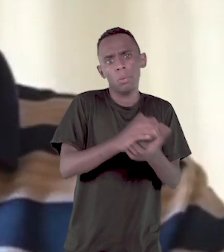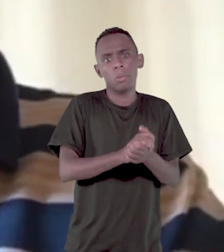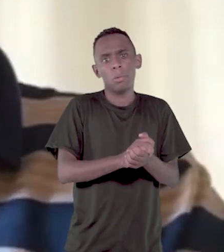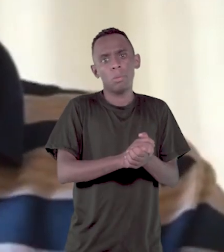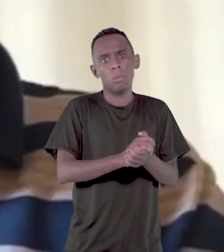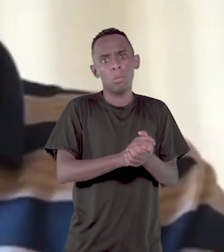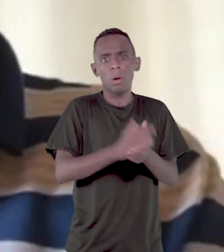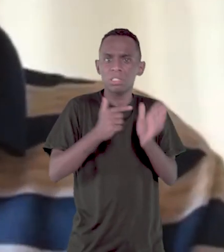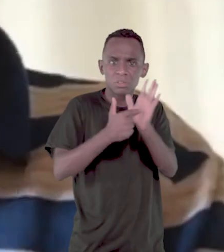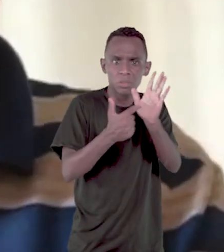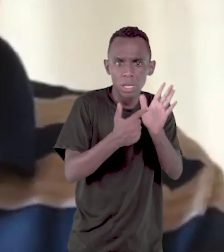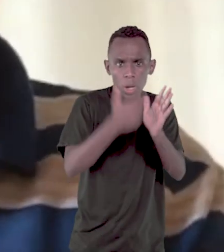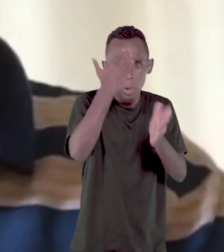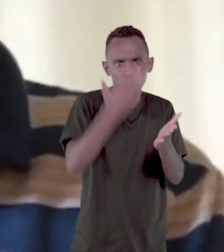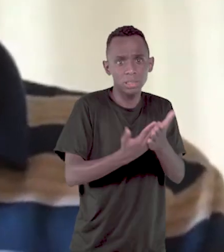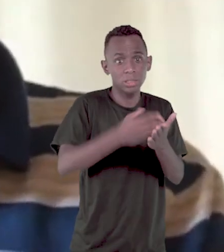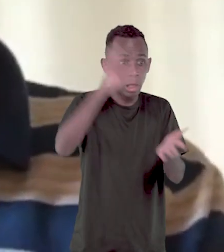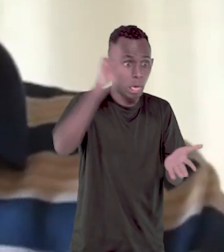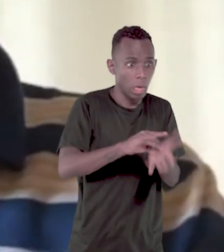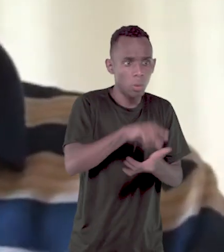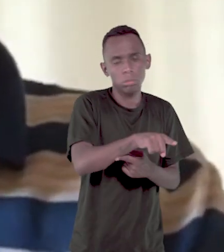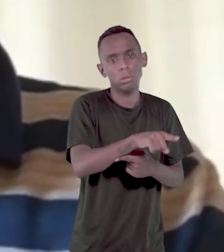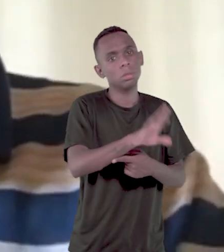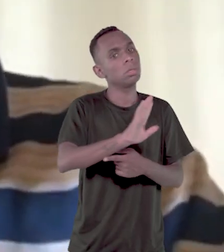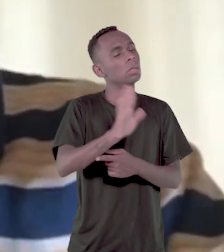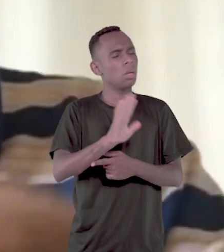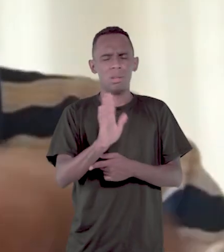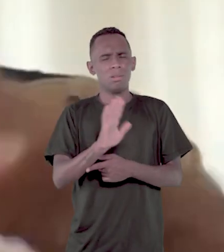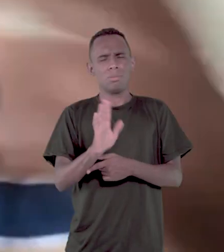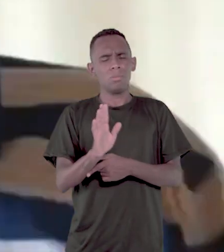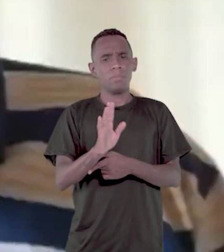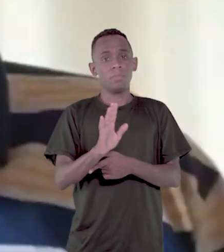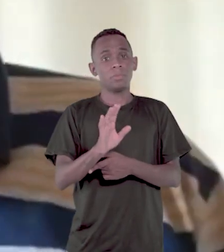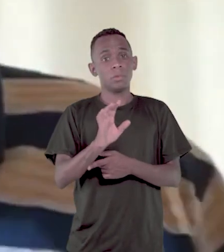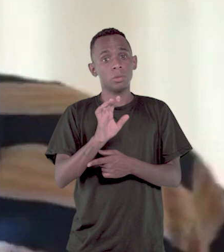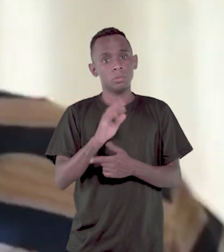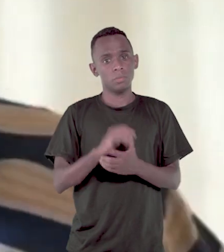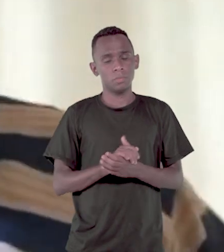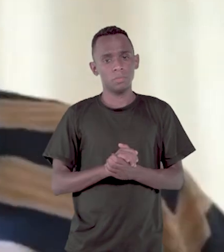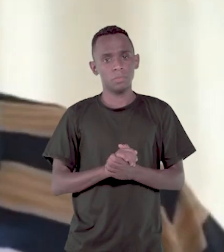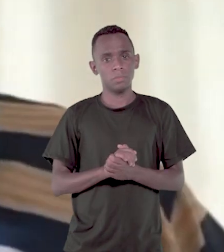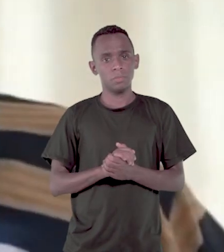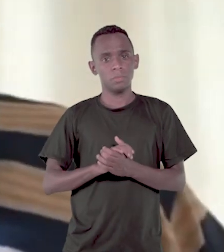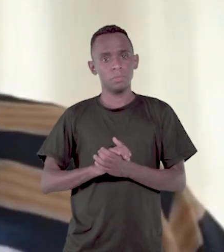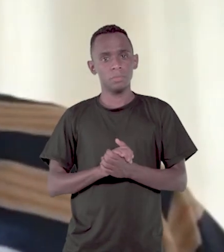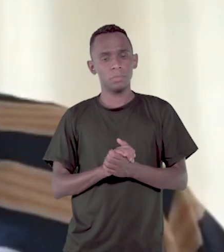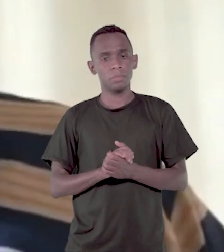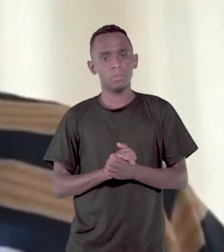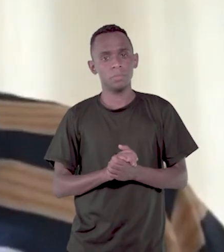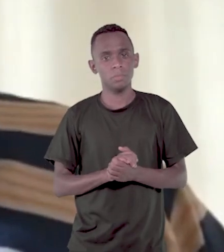Eu não estou defendendo uma ideia, estou defendendo uma literatura.